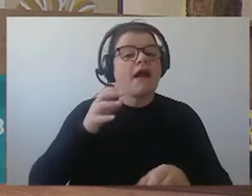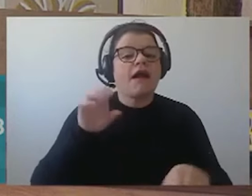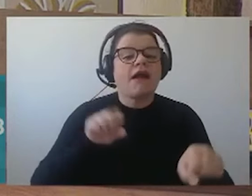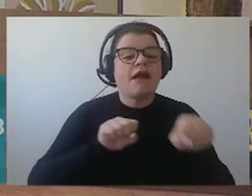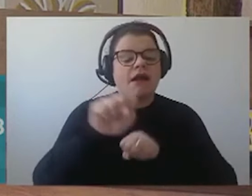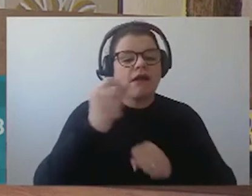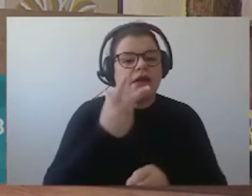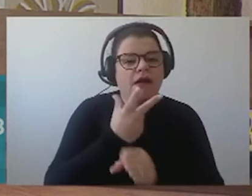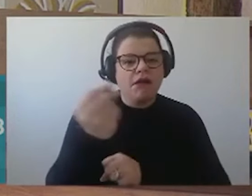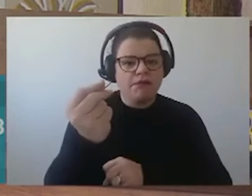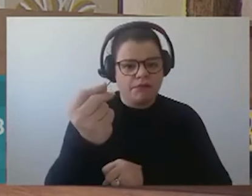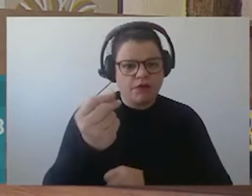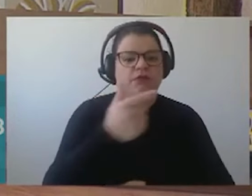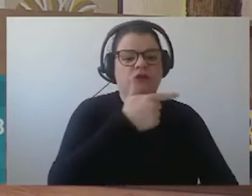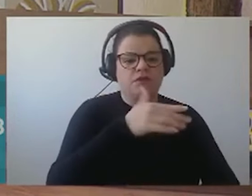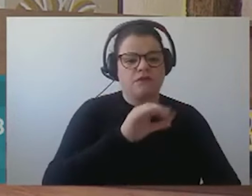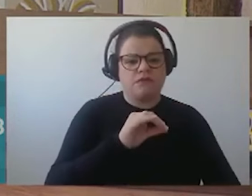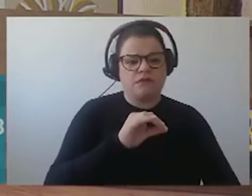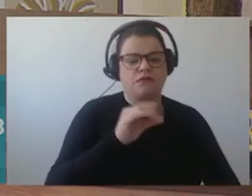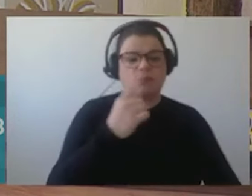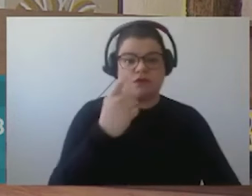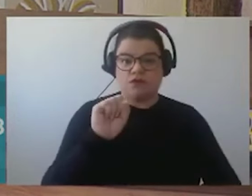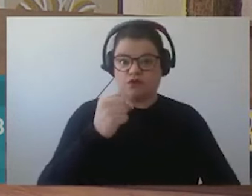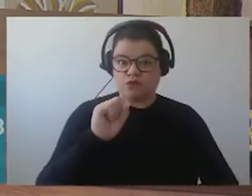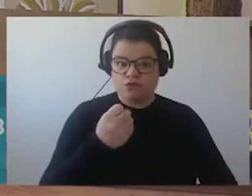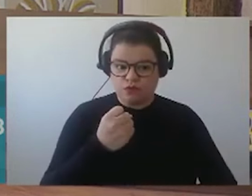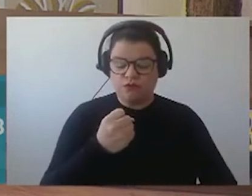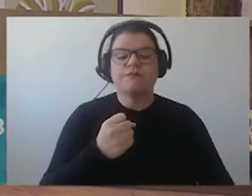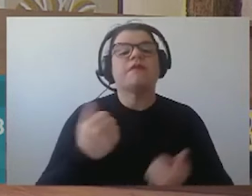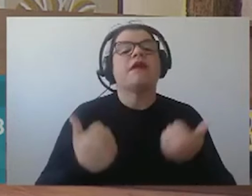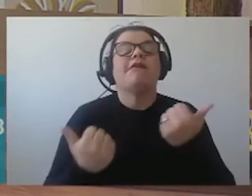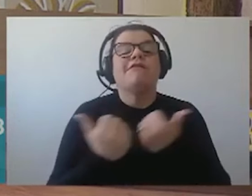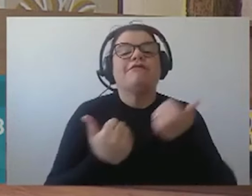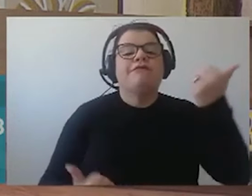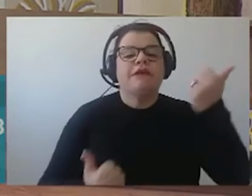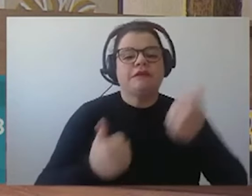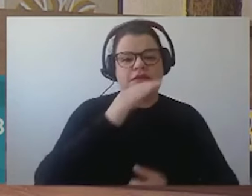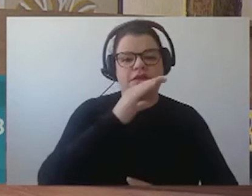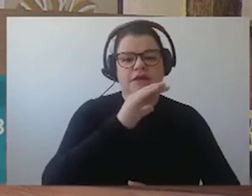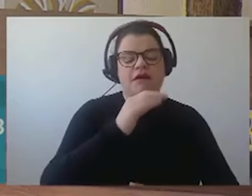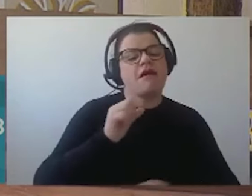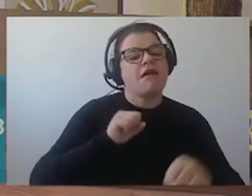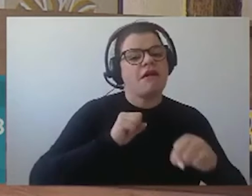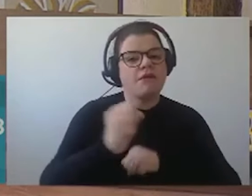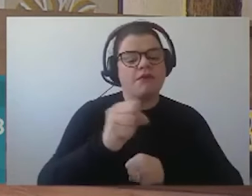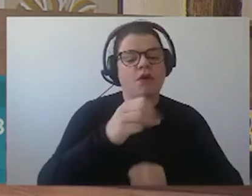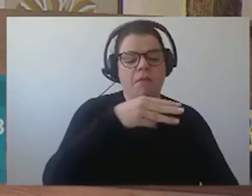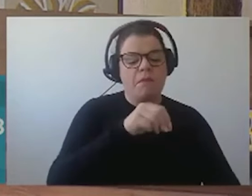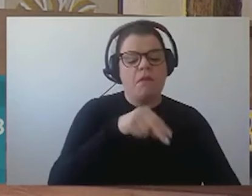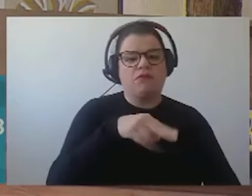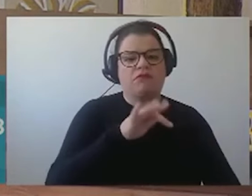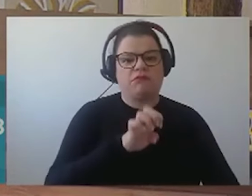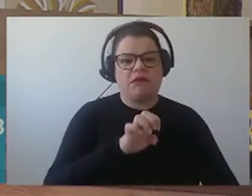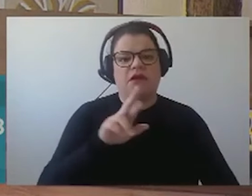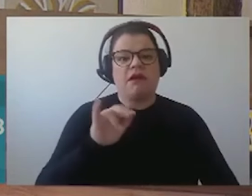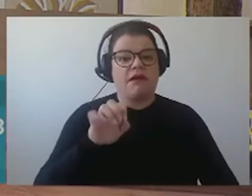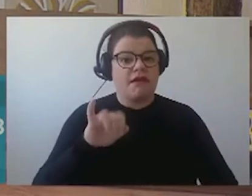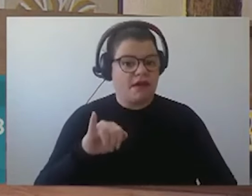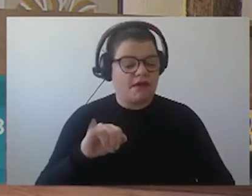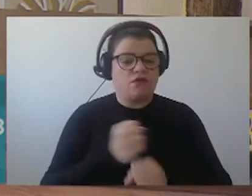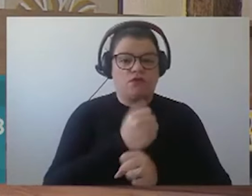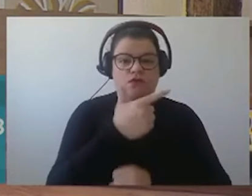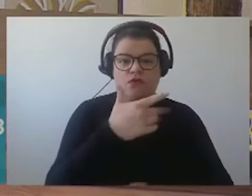em 2018. Vice-campeão pan-americano sub-23 em Monterrey, em 2019. Atleta